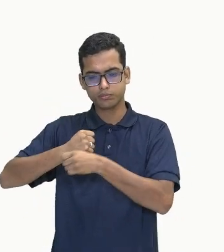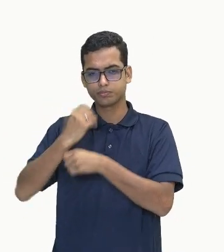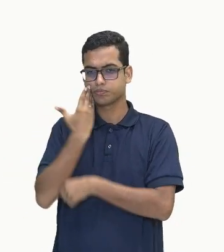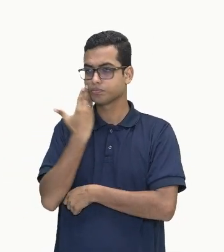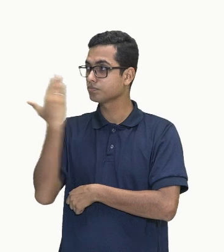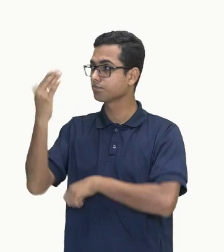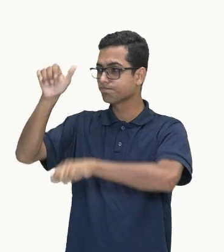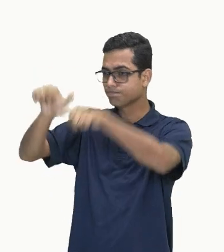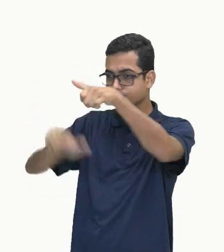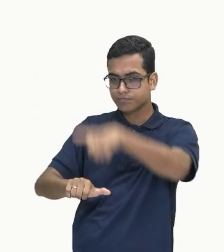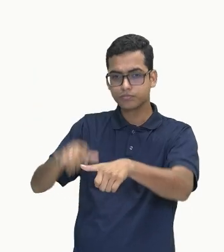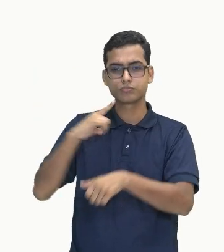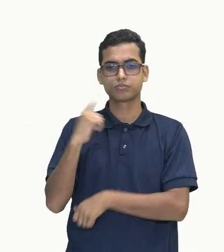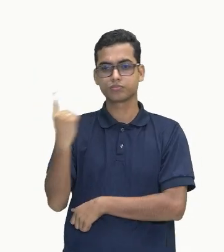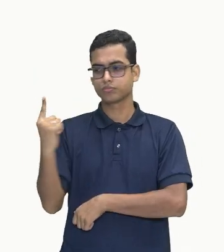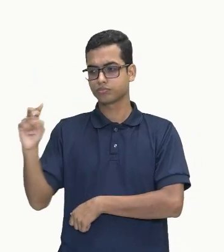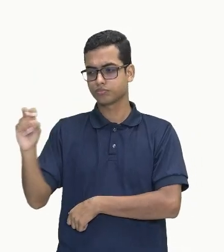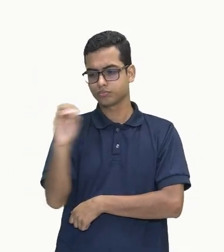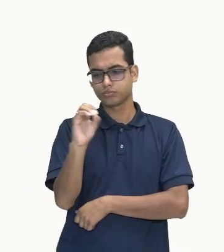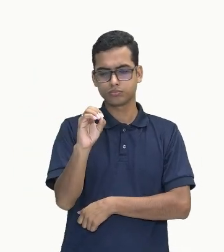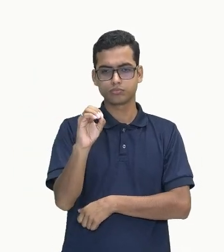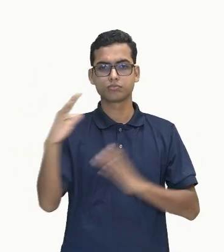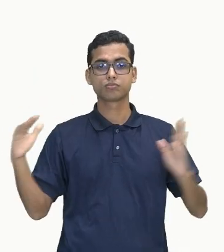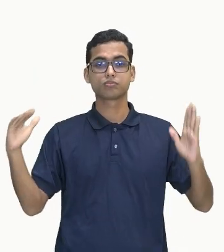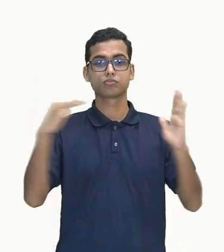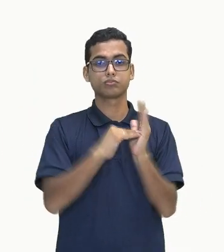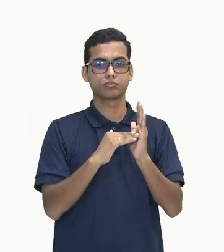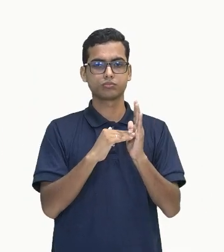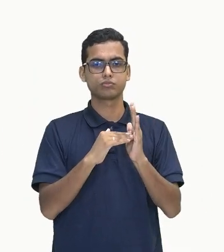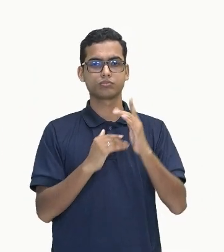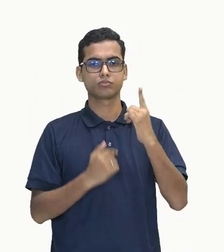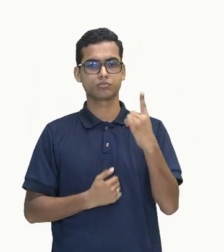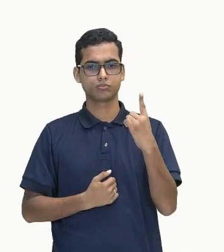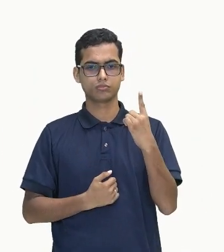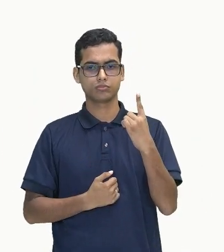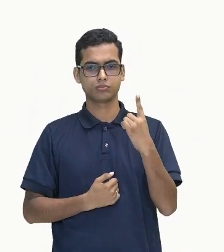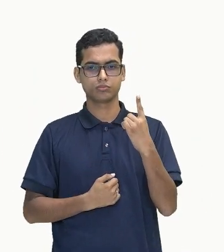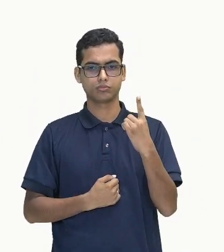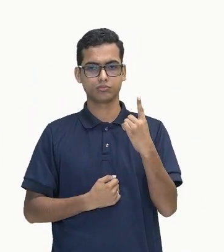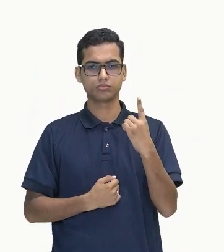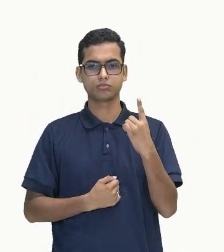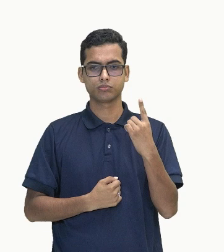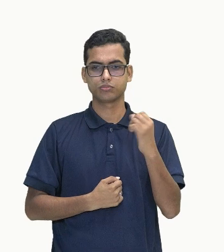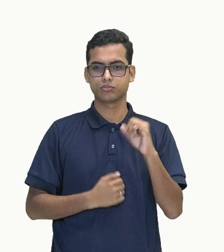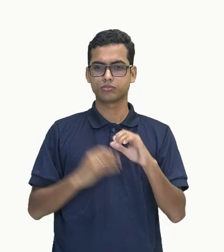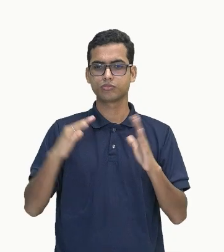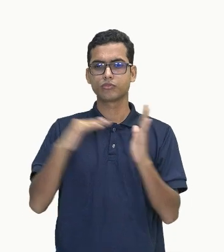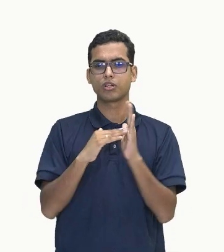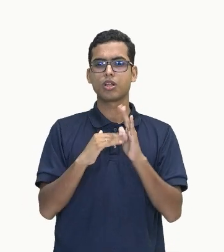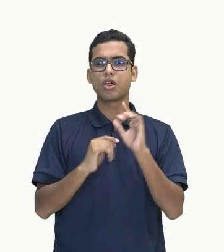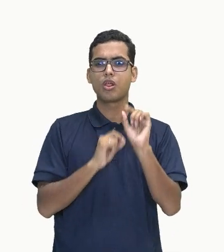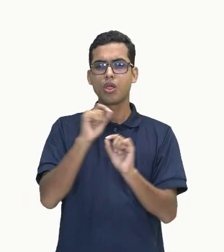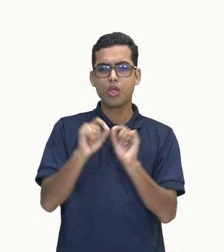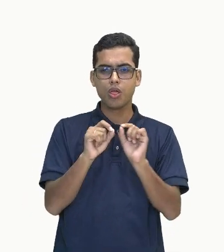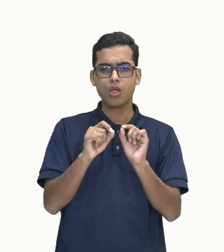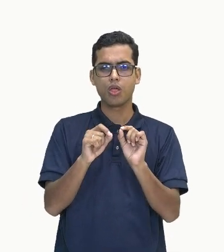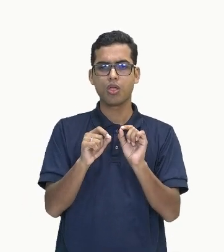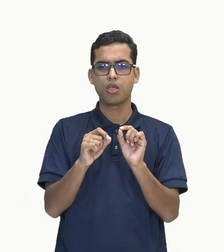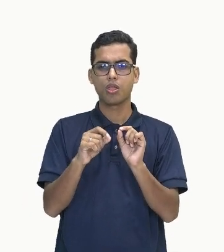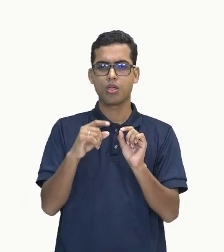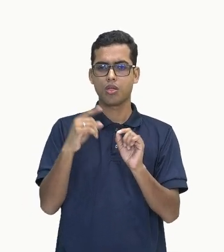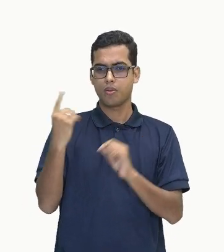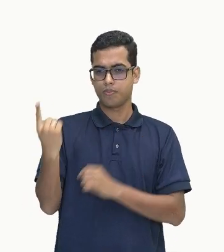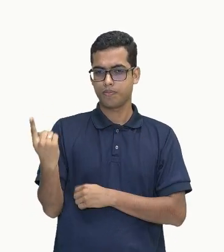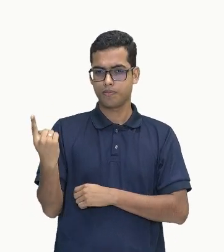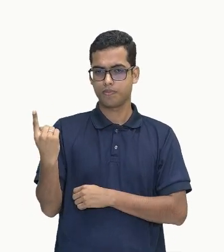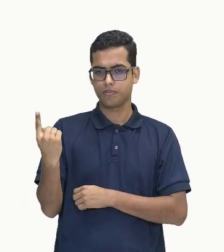análise de 1500 até 2016. Aqui a gente tem 1500, 1600, 1700, 1800, né?